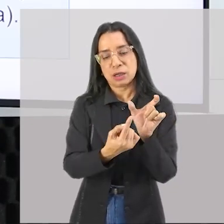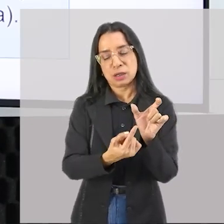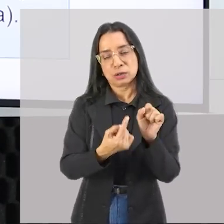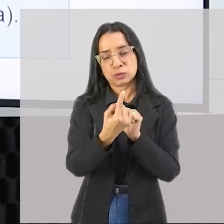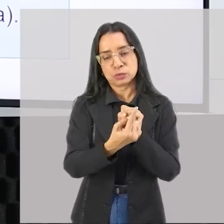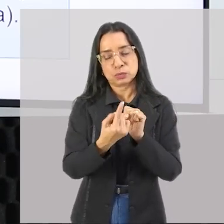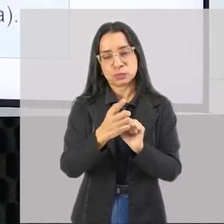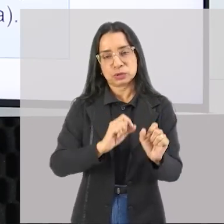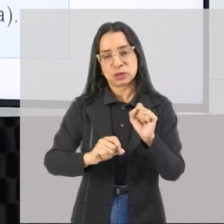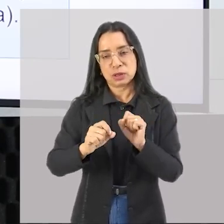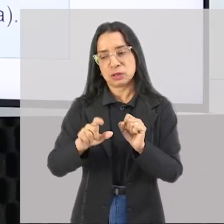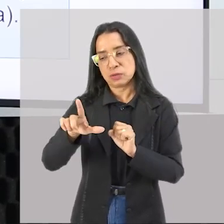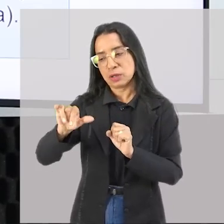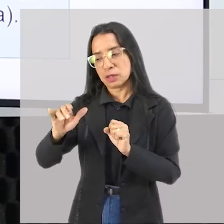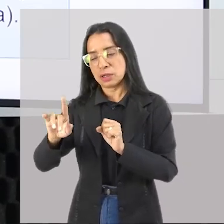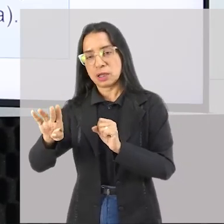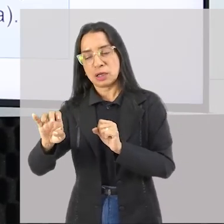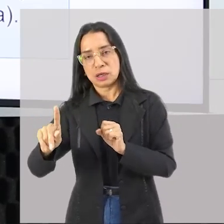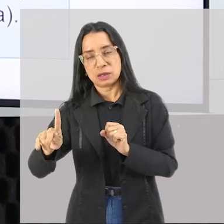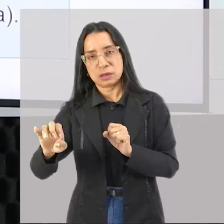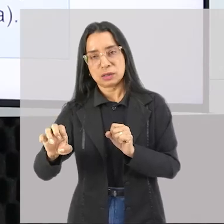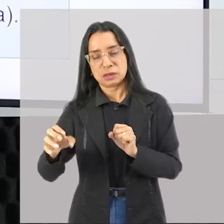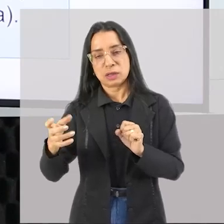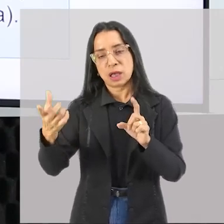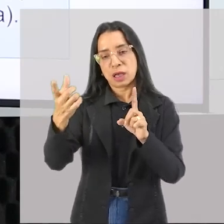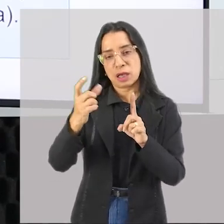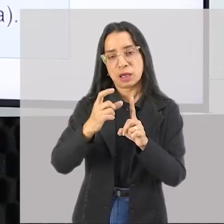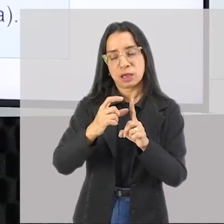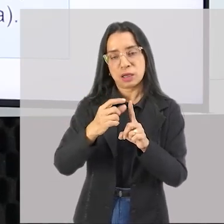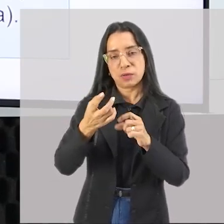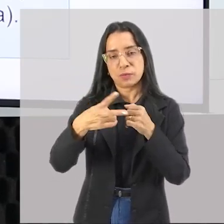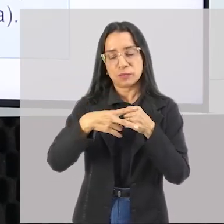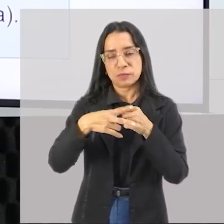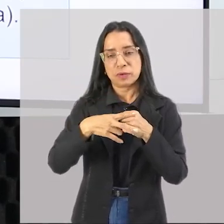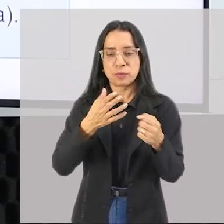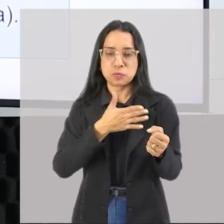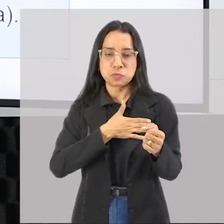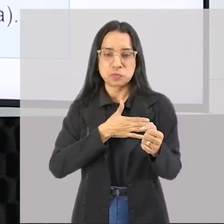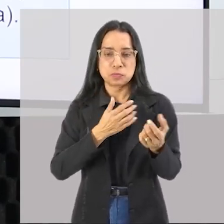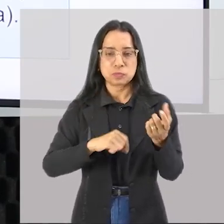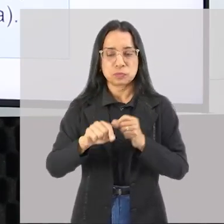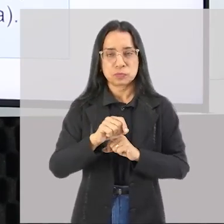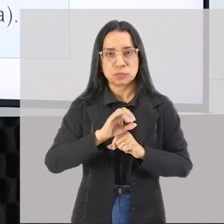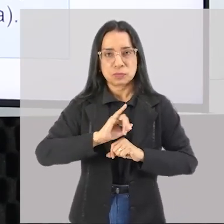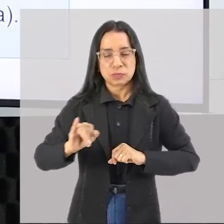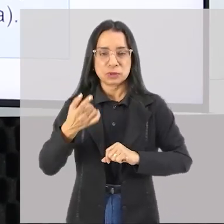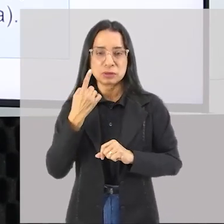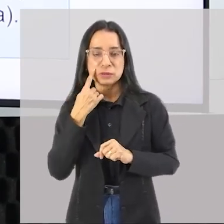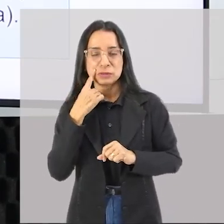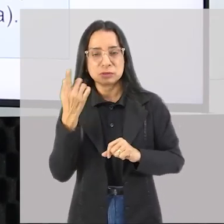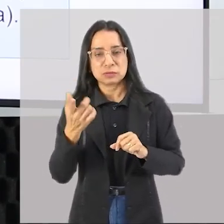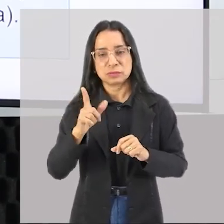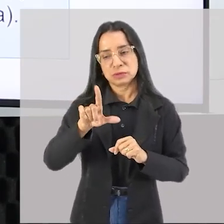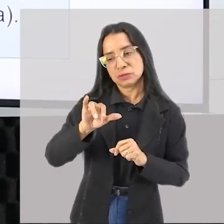like, provavelmente é o verbo gostar. Sujeito e a ação que representa o gostar. Se você vê o like após um outro